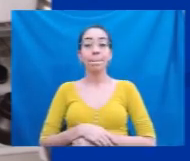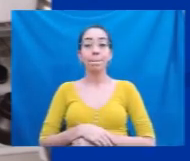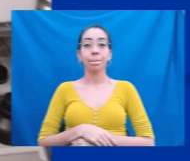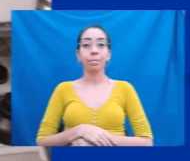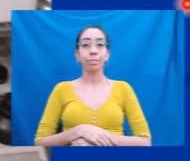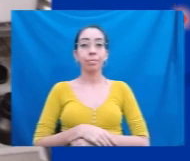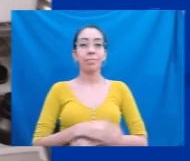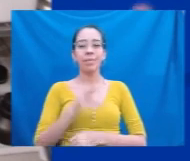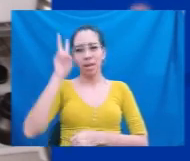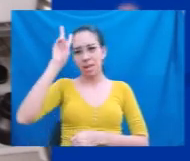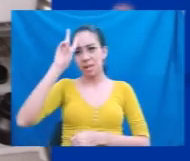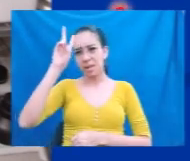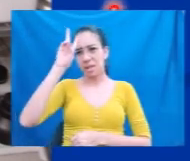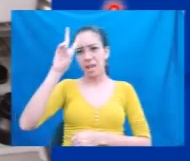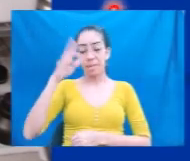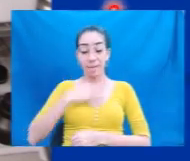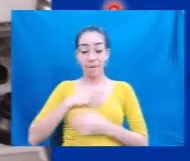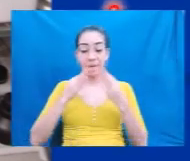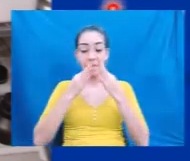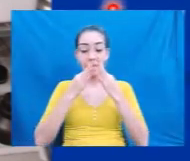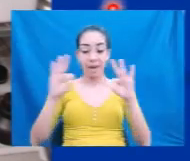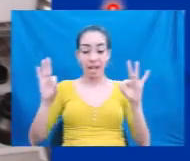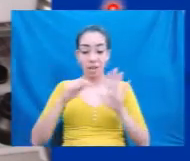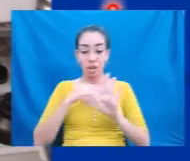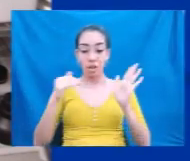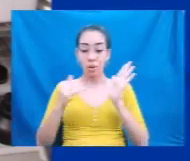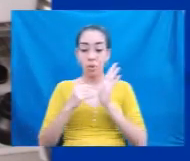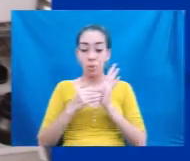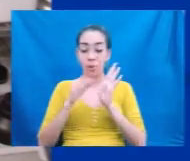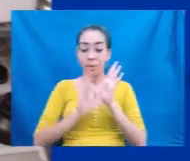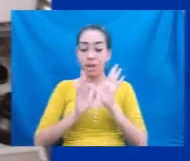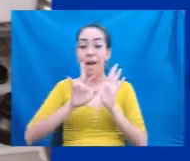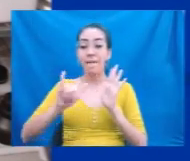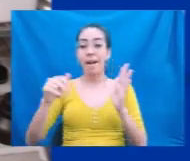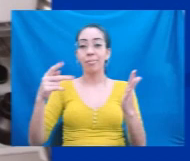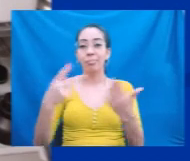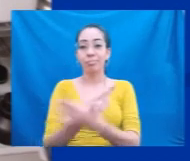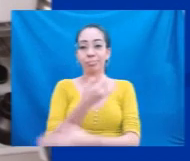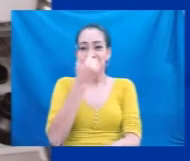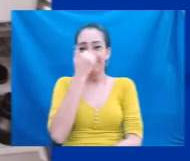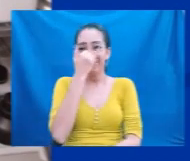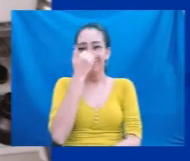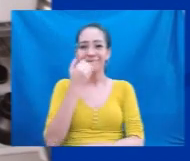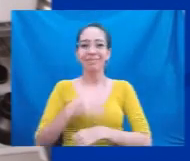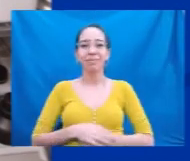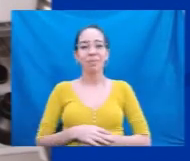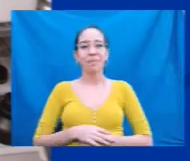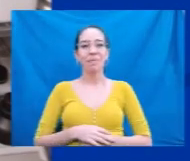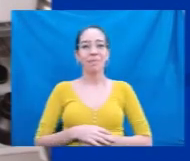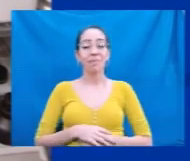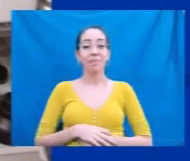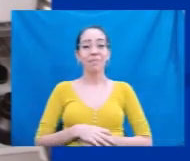Bem, como minha última frase foi quando tem tudo para dar errado, o que que acontece? Dá, né, gente? Às vezes as coisas